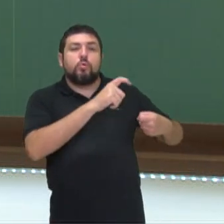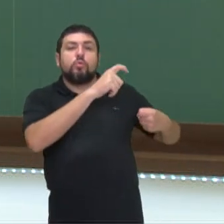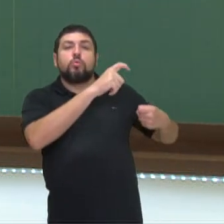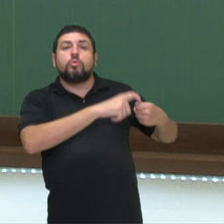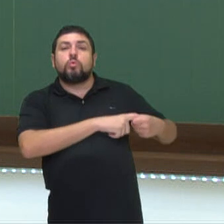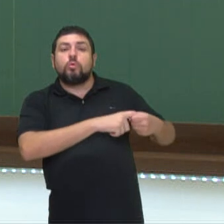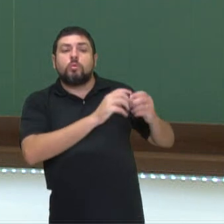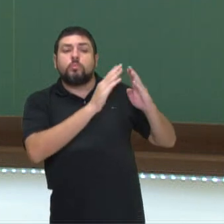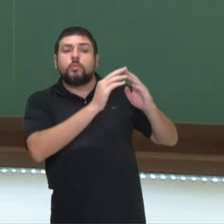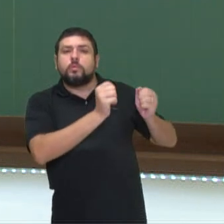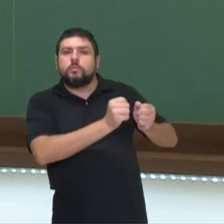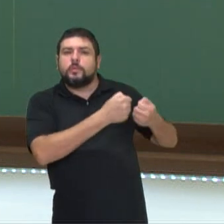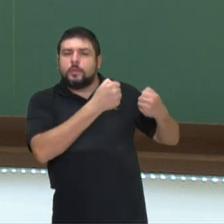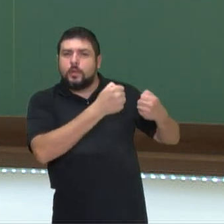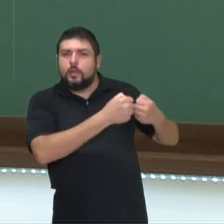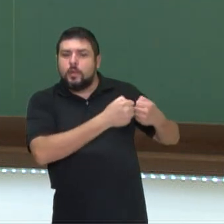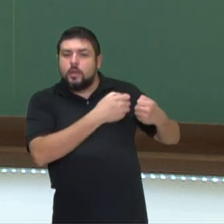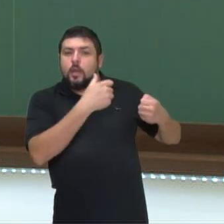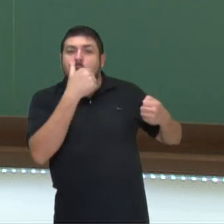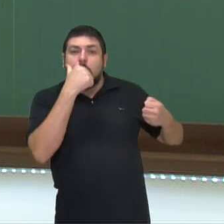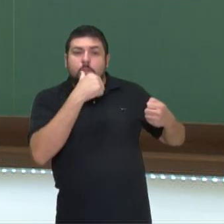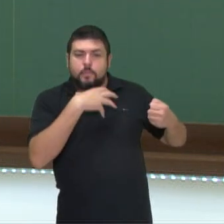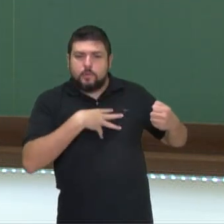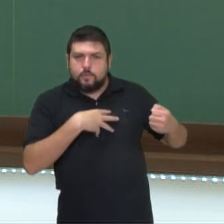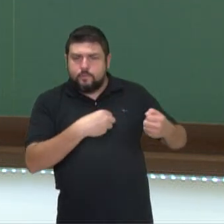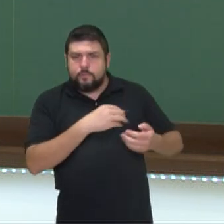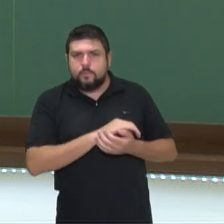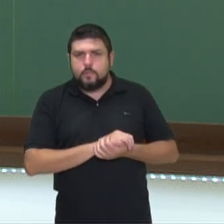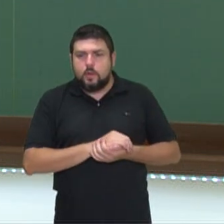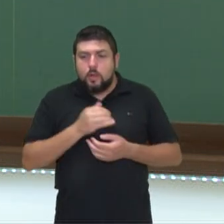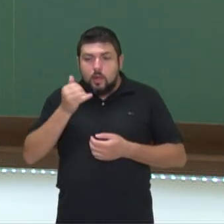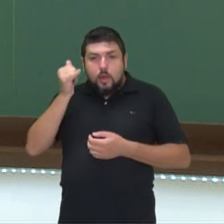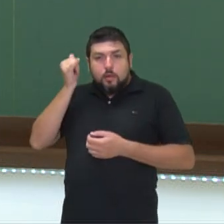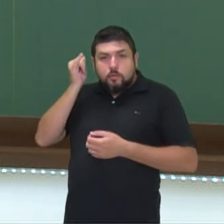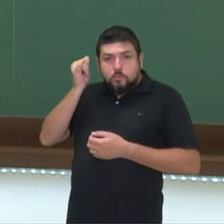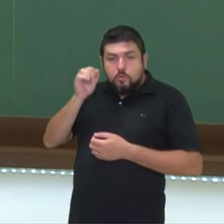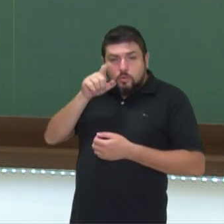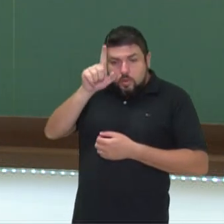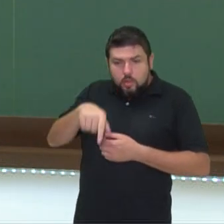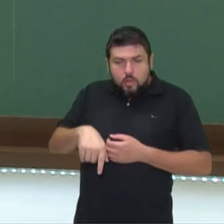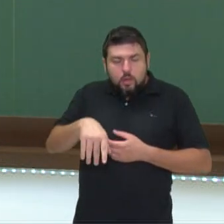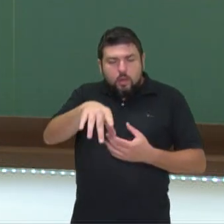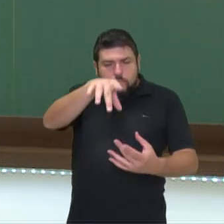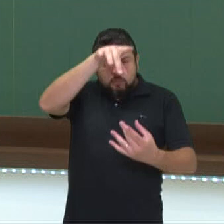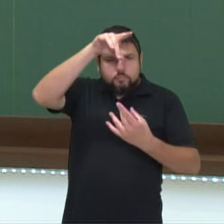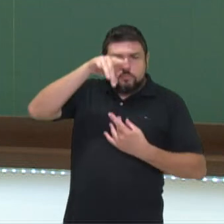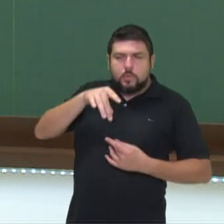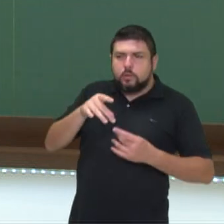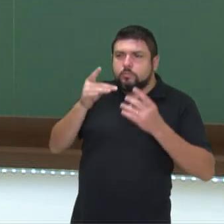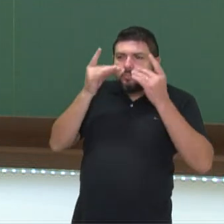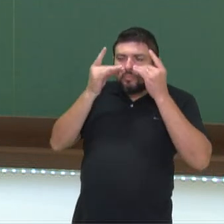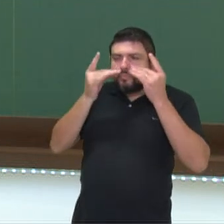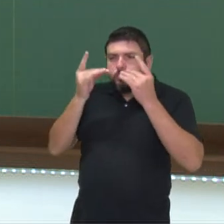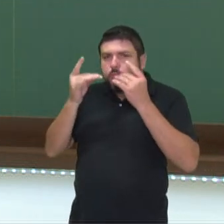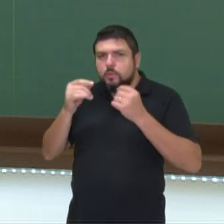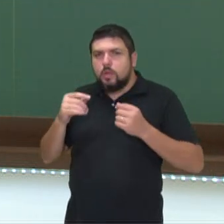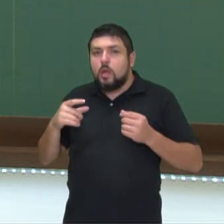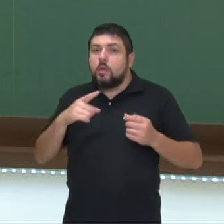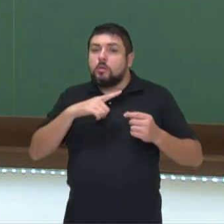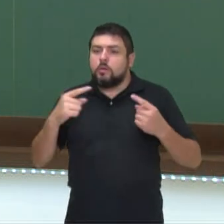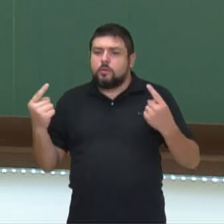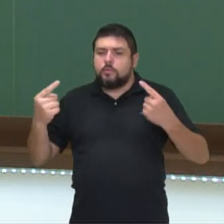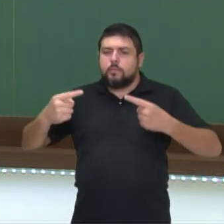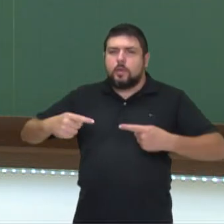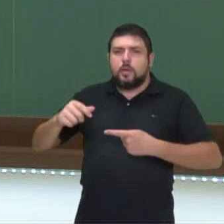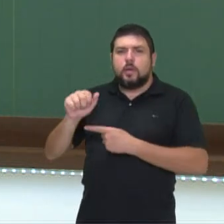opostas, de certa forma. Então, a narradora é a protagonista, é a principal, e a antagonista, que tenta impedir, que tem